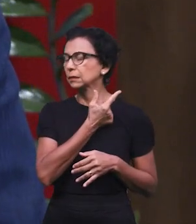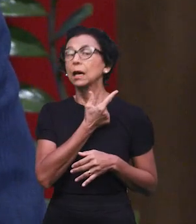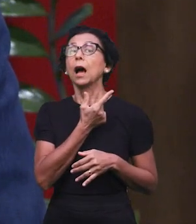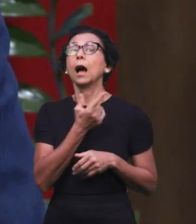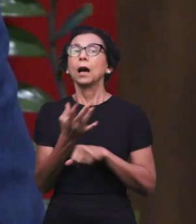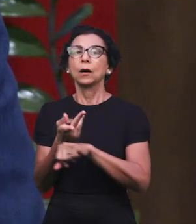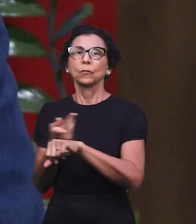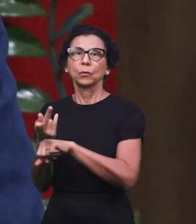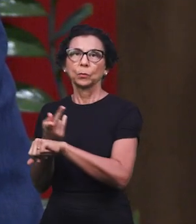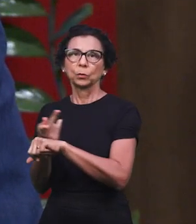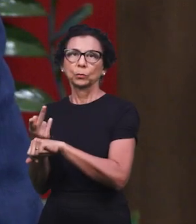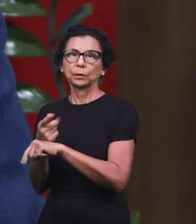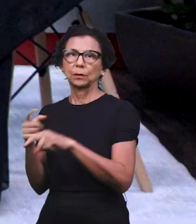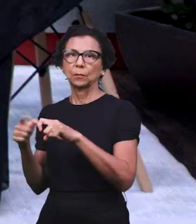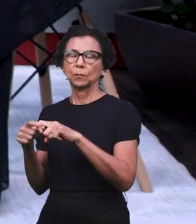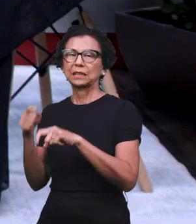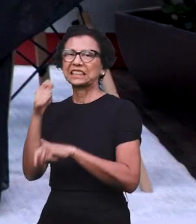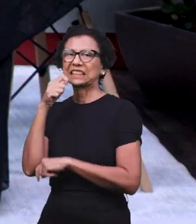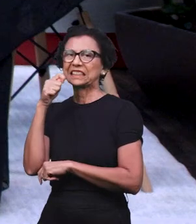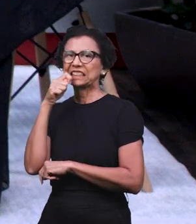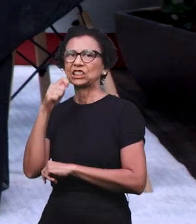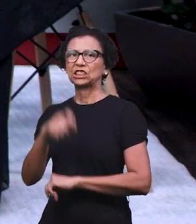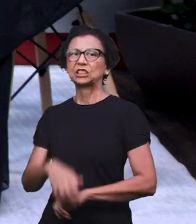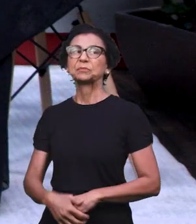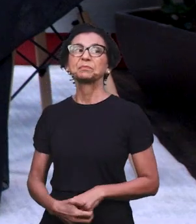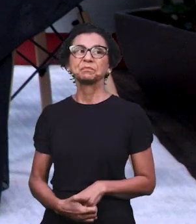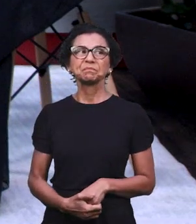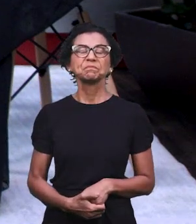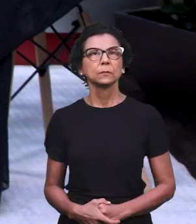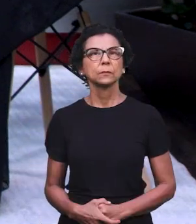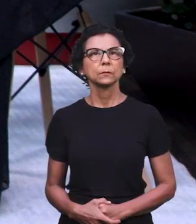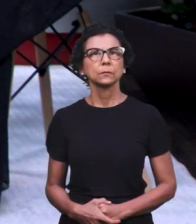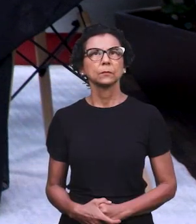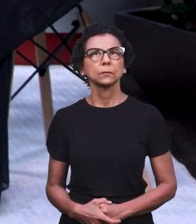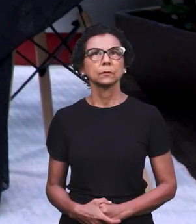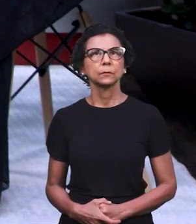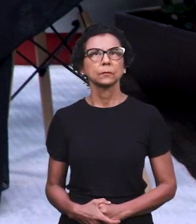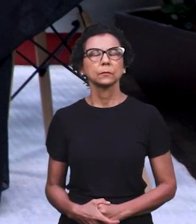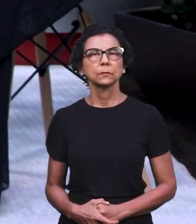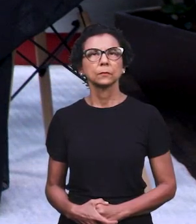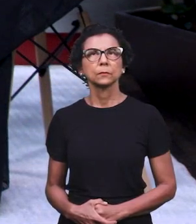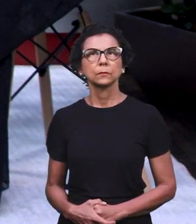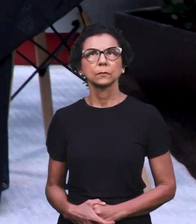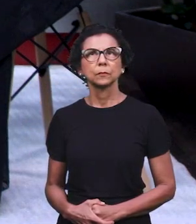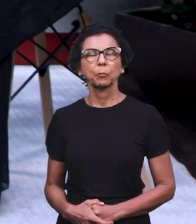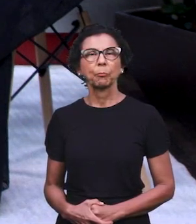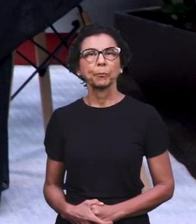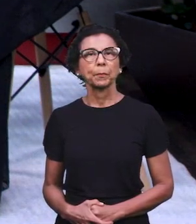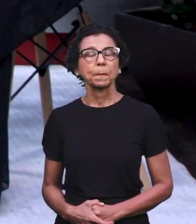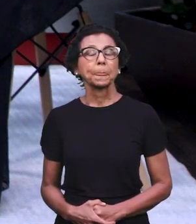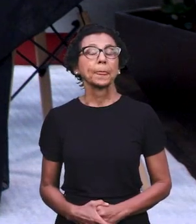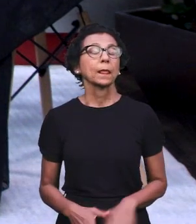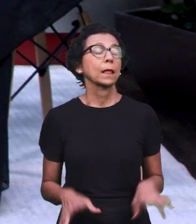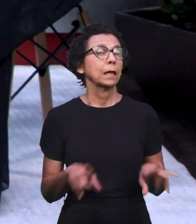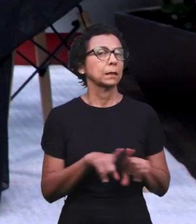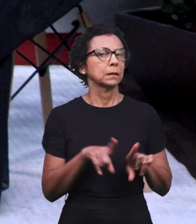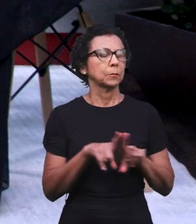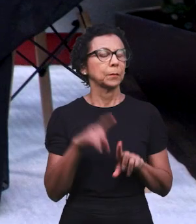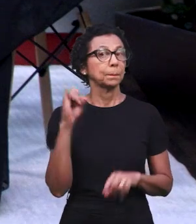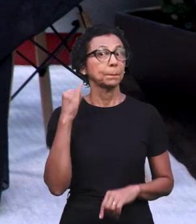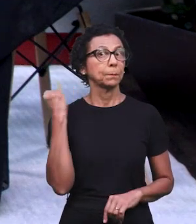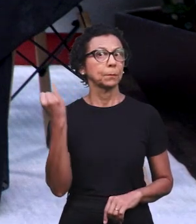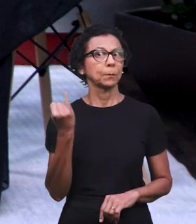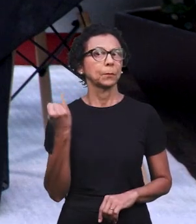cirurgião dentista. Ah, ok. Sabe uma outra coisa que também é muito importante em casa? A gente avaliar